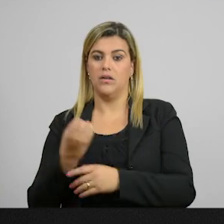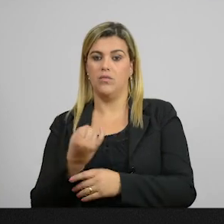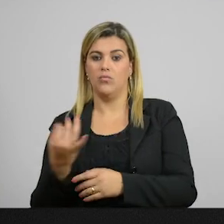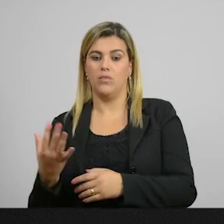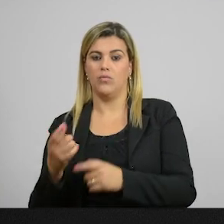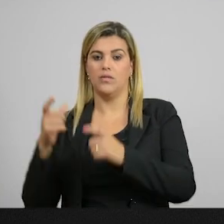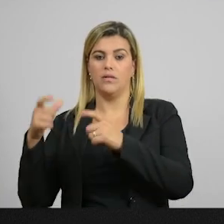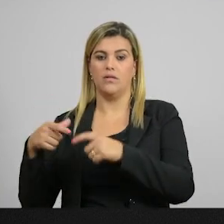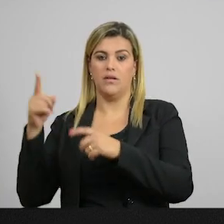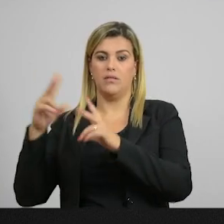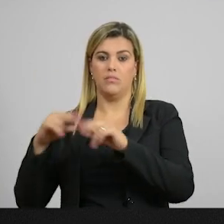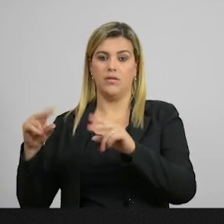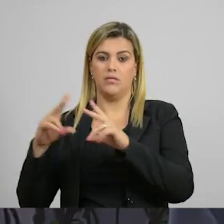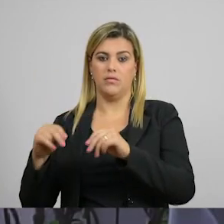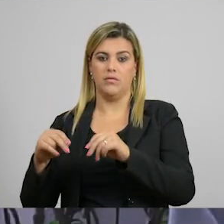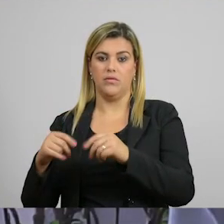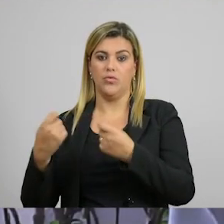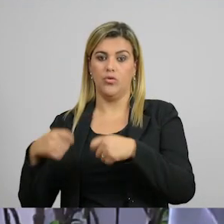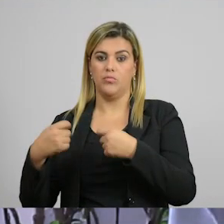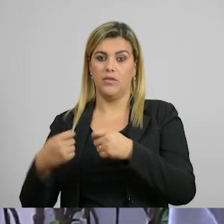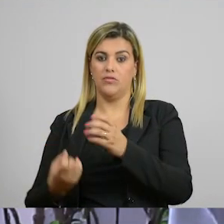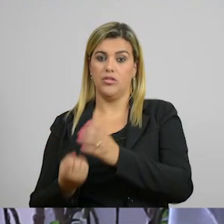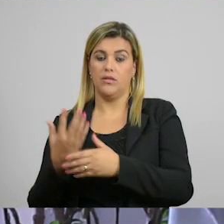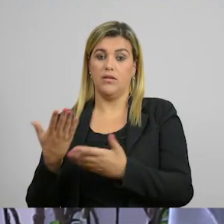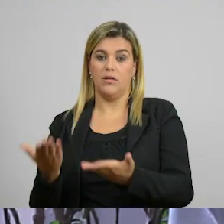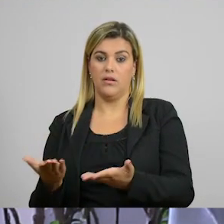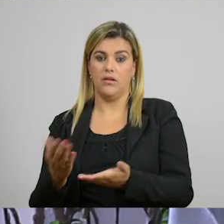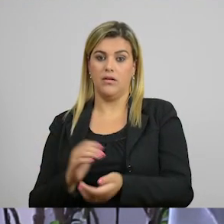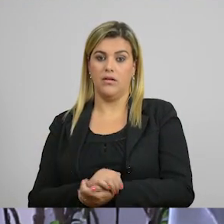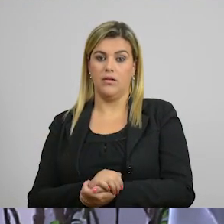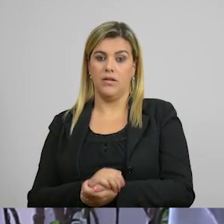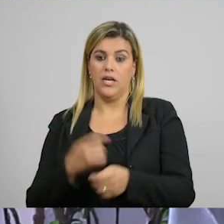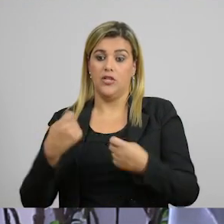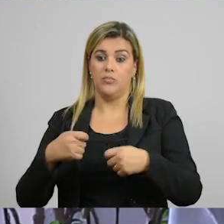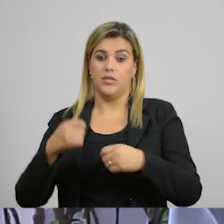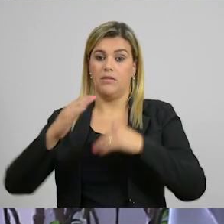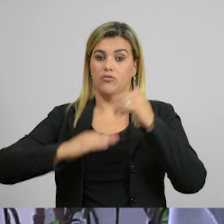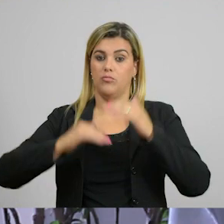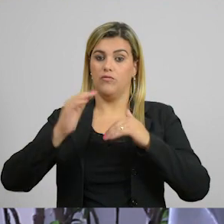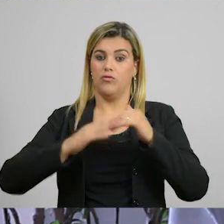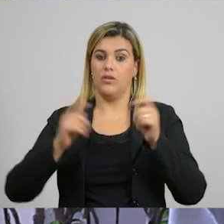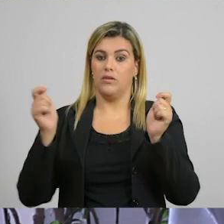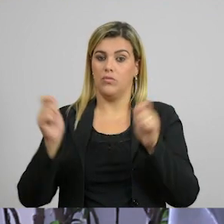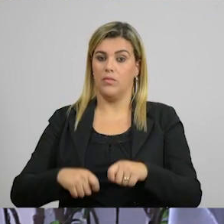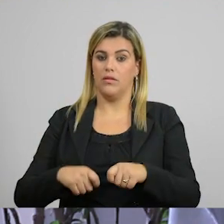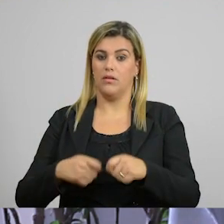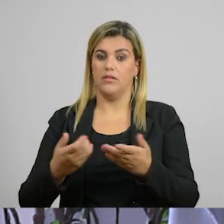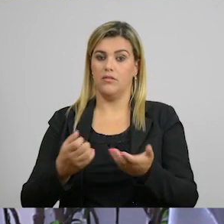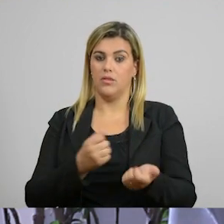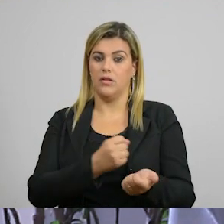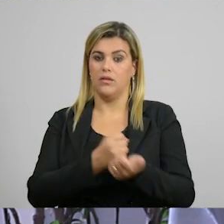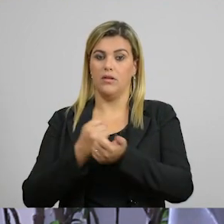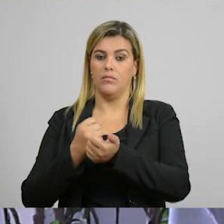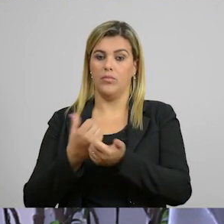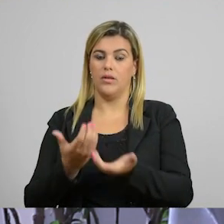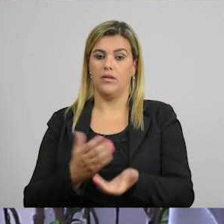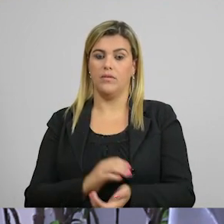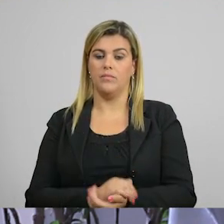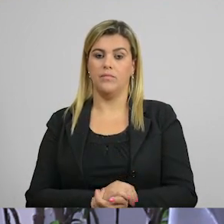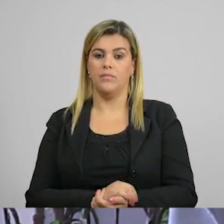poder montar alguma coisa lá e nós tínhamos que montar o conselho, nós tínhamos que ter profissionais competentes nos